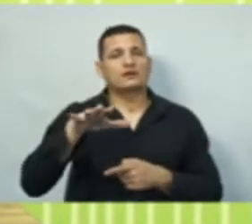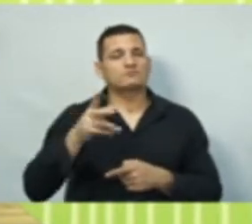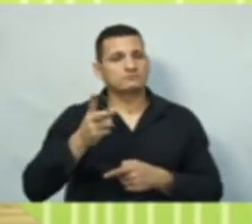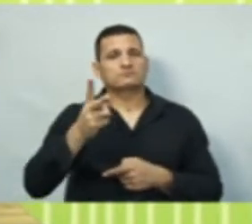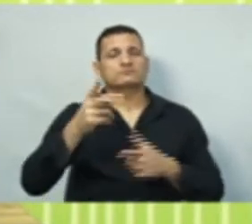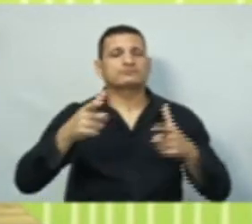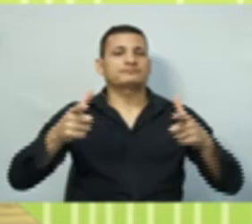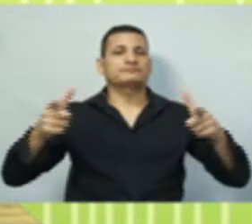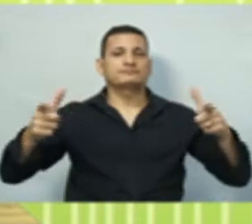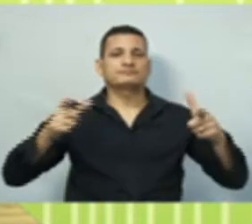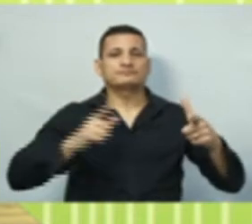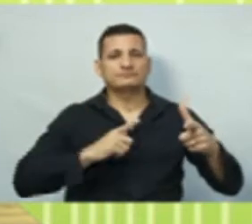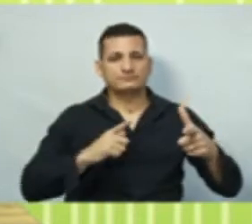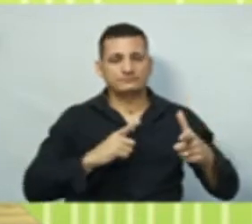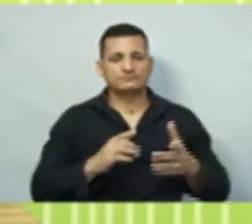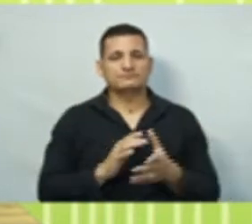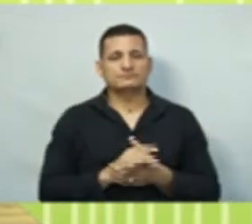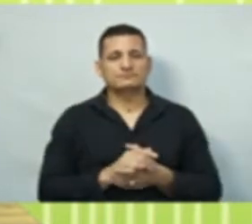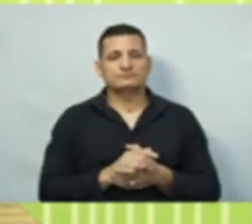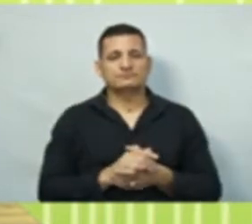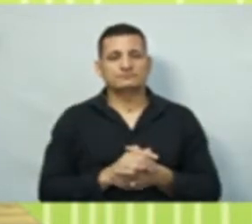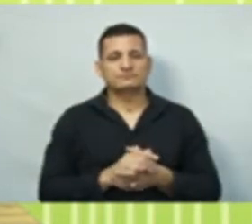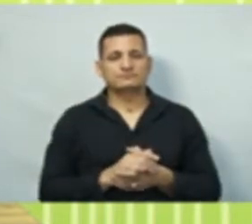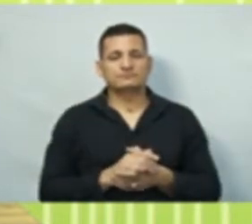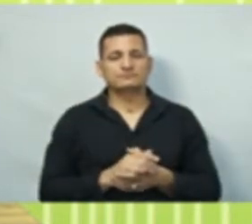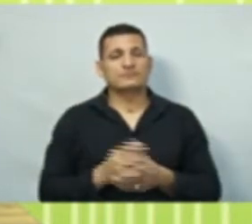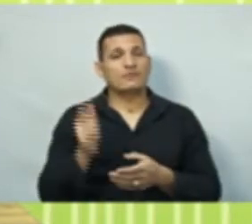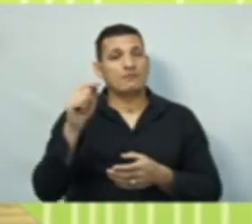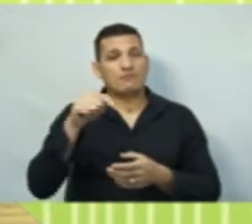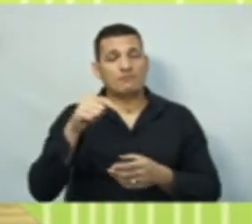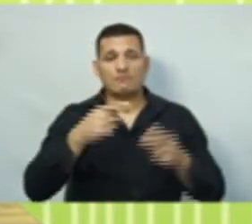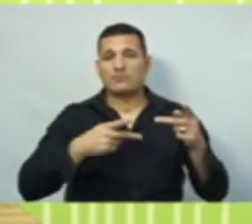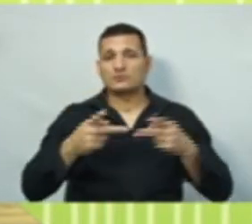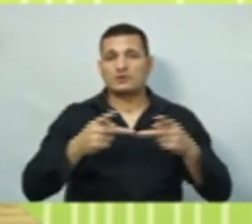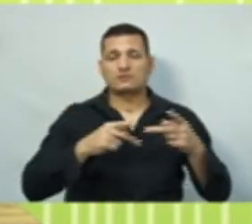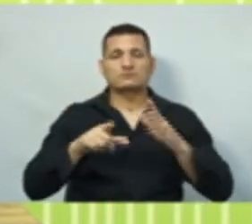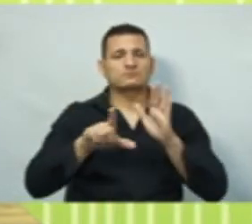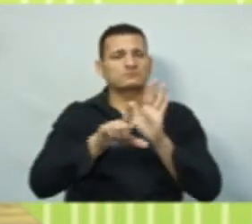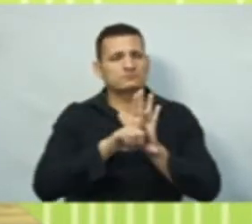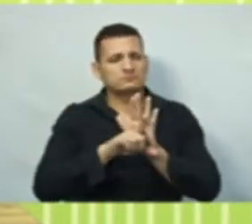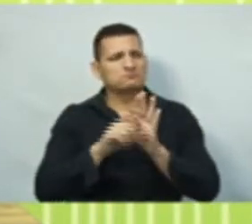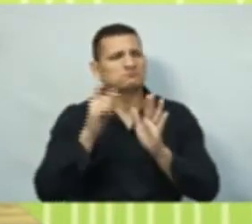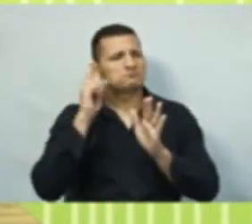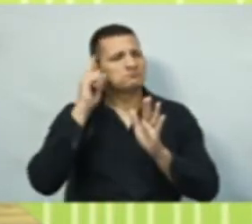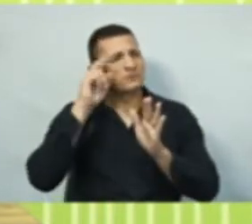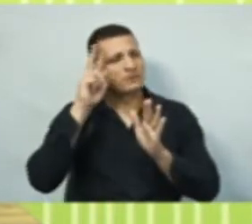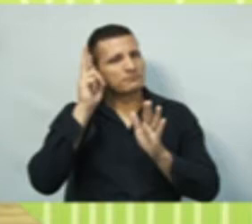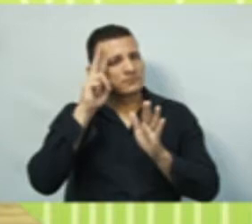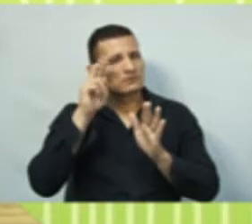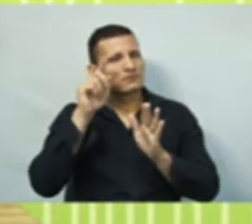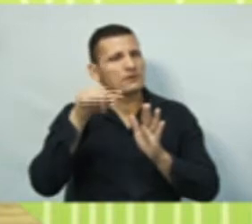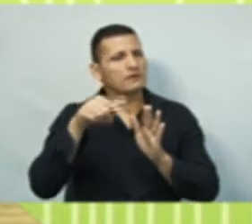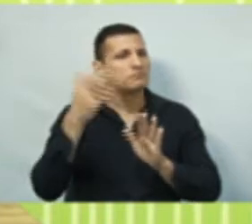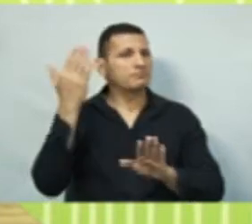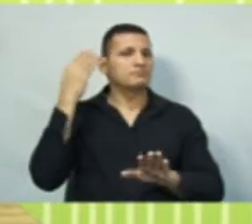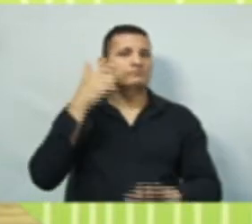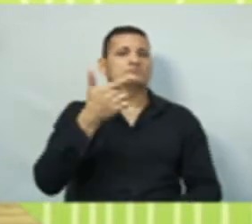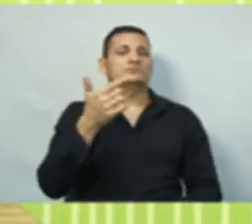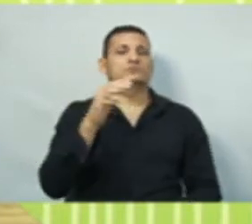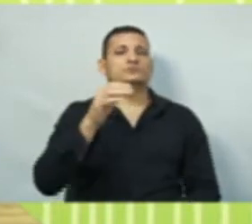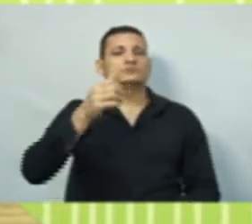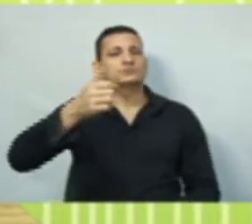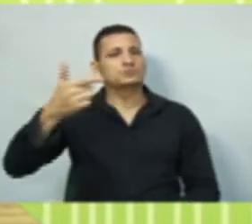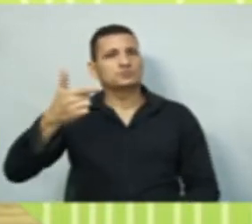crescendo. Inclusive, esse projeto de lei, se eu não me falho a memória, ele era de 2012